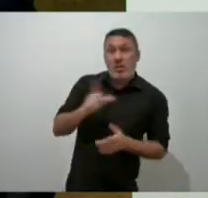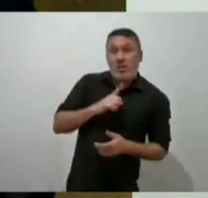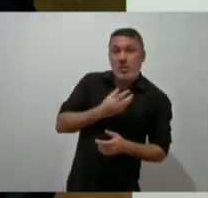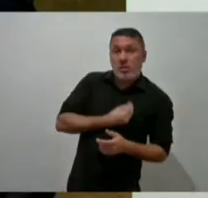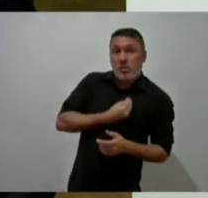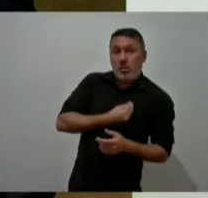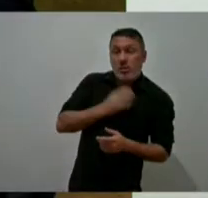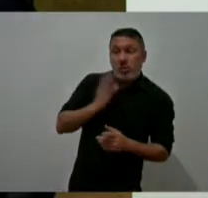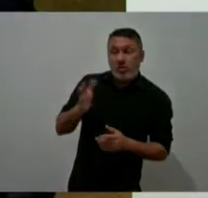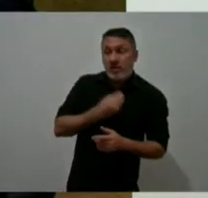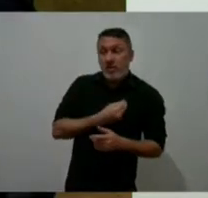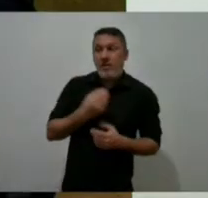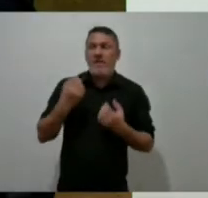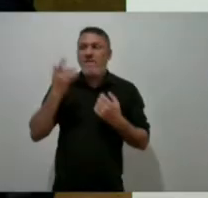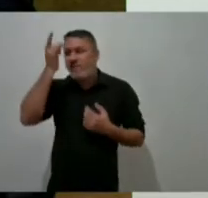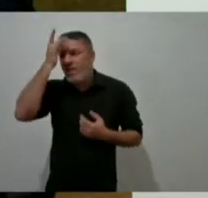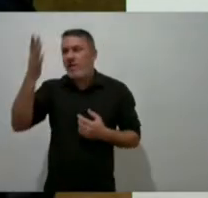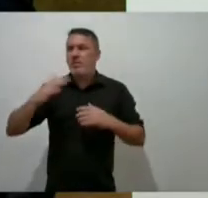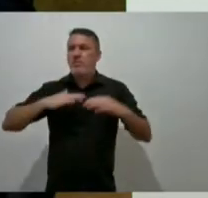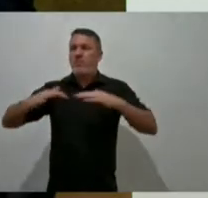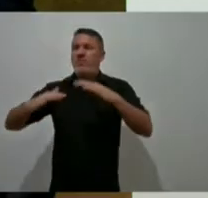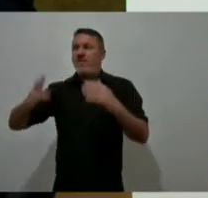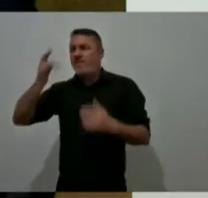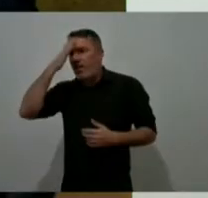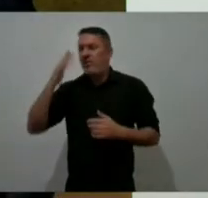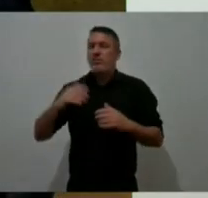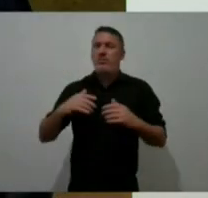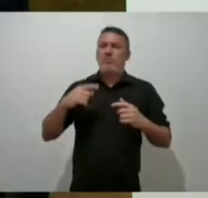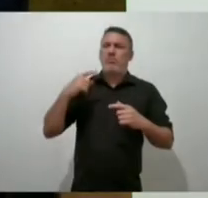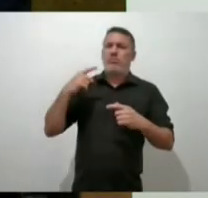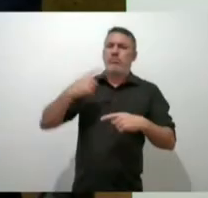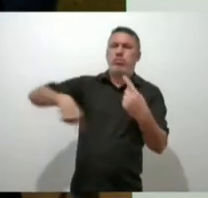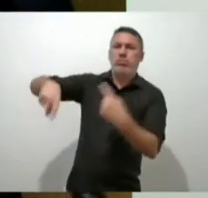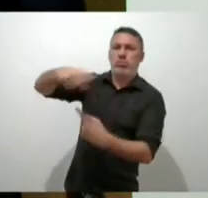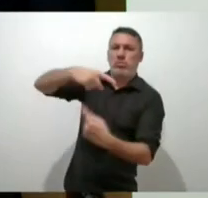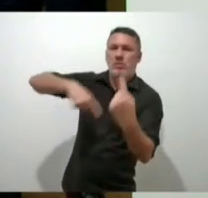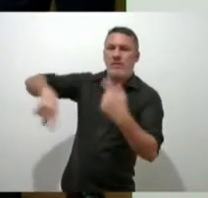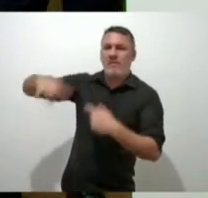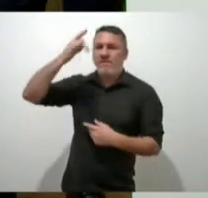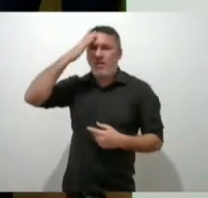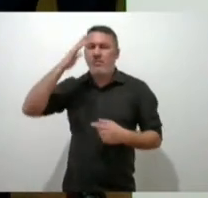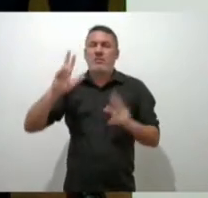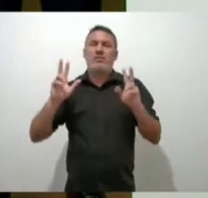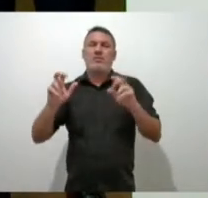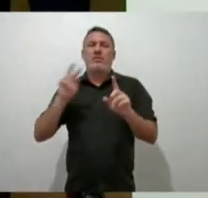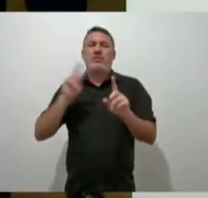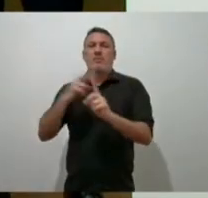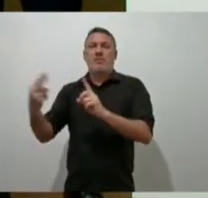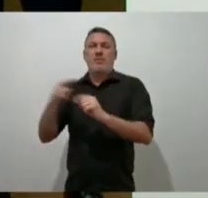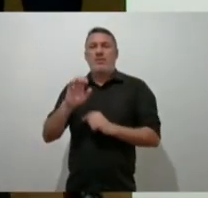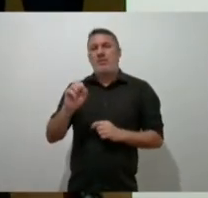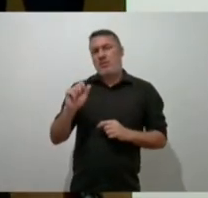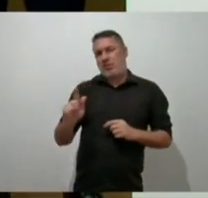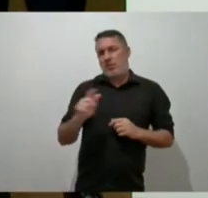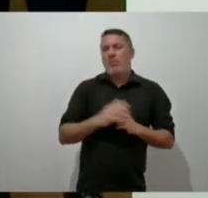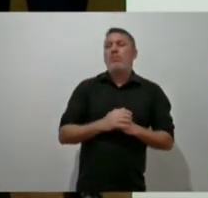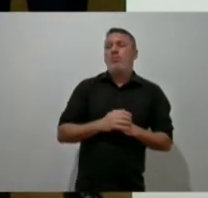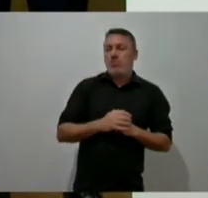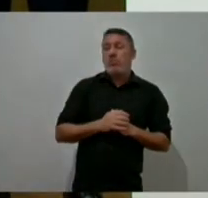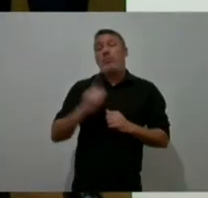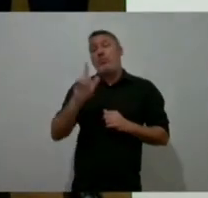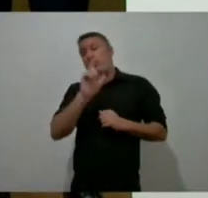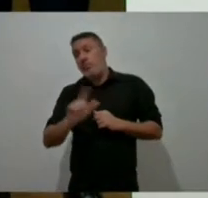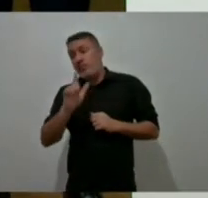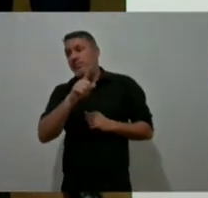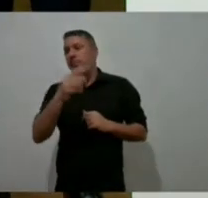facilidade para quem já está nesse modelo fazer os seus negócios sob a perspectiva do ESG. É óbvio que você pode chamar isso de regulação, mas